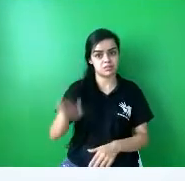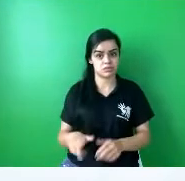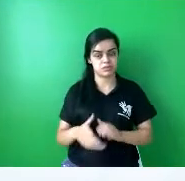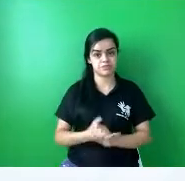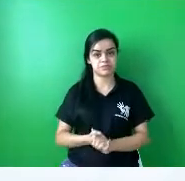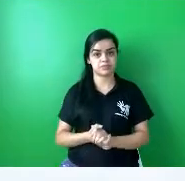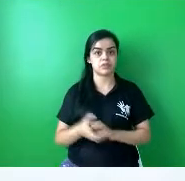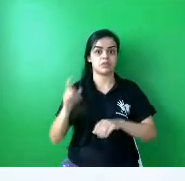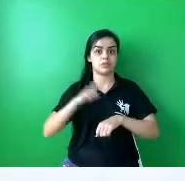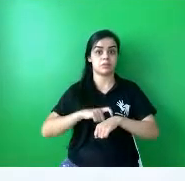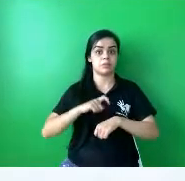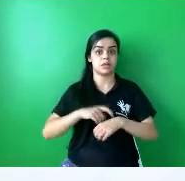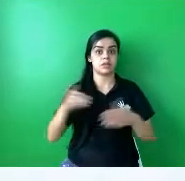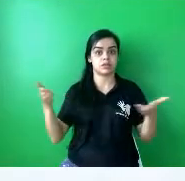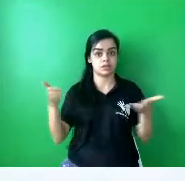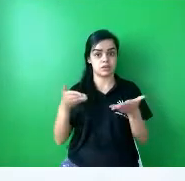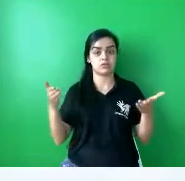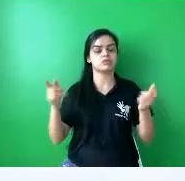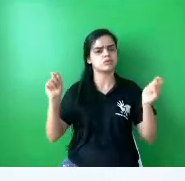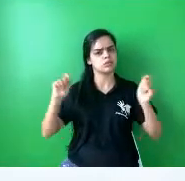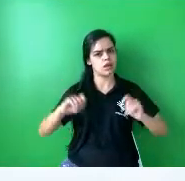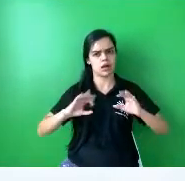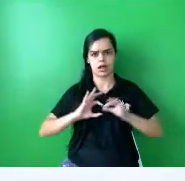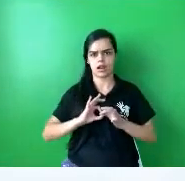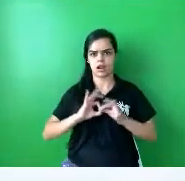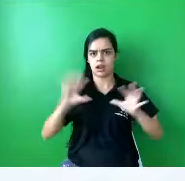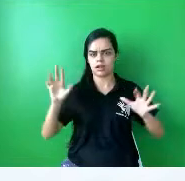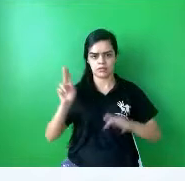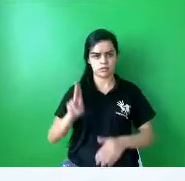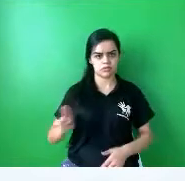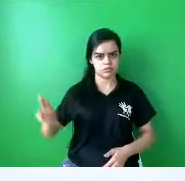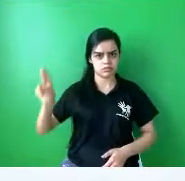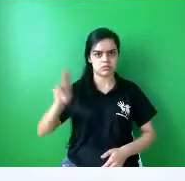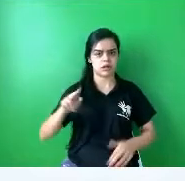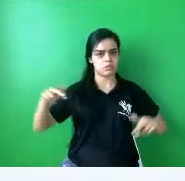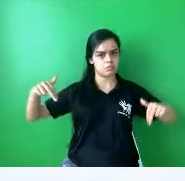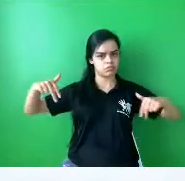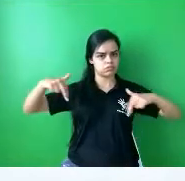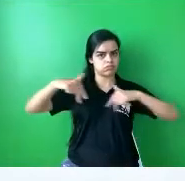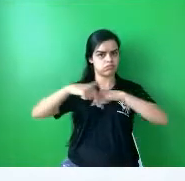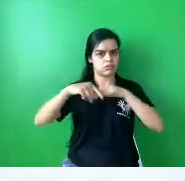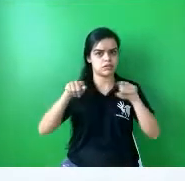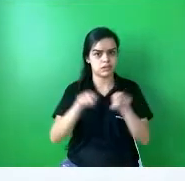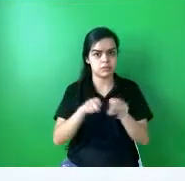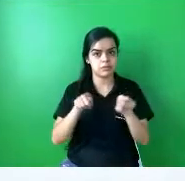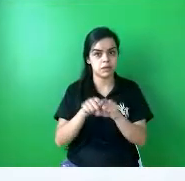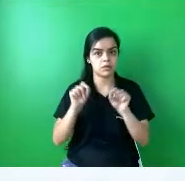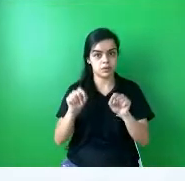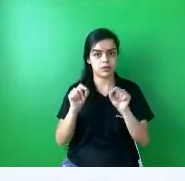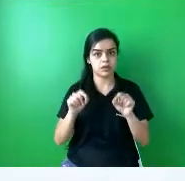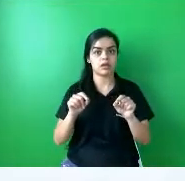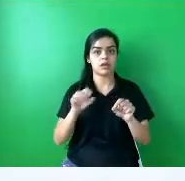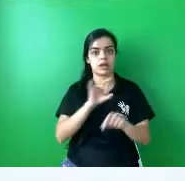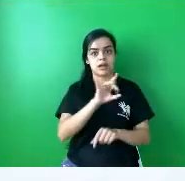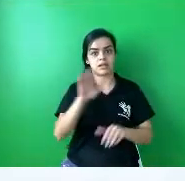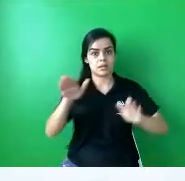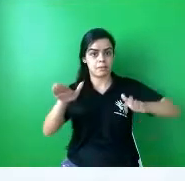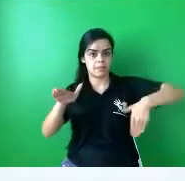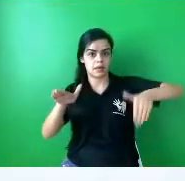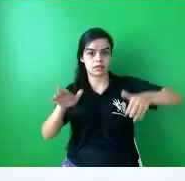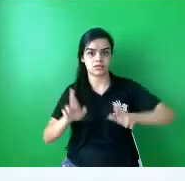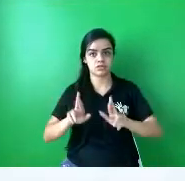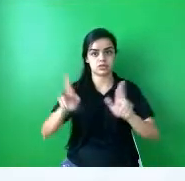No momento de hoje, está sendo possível ser utilizado o calçadão, né? E determinadas praias têm decretos